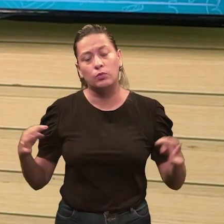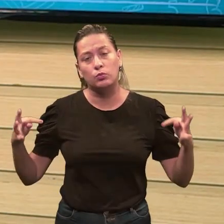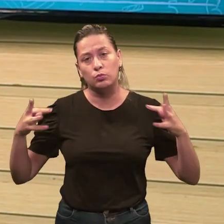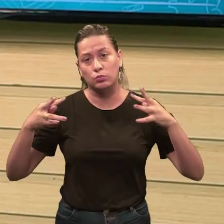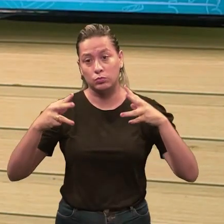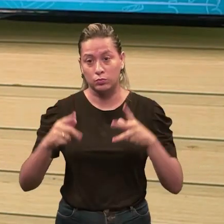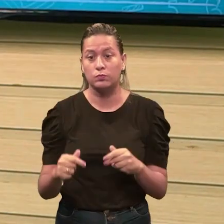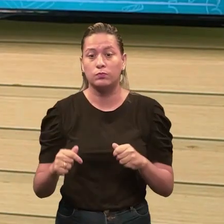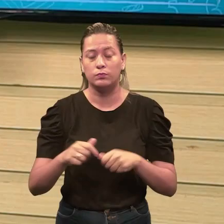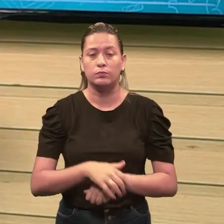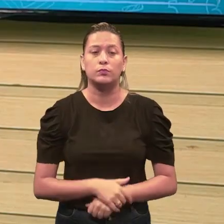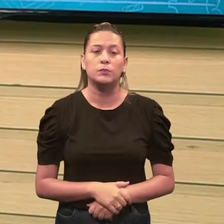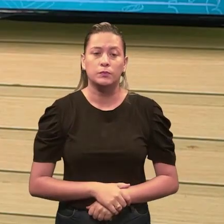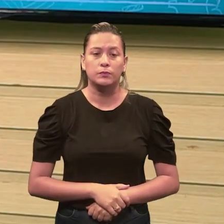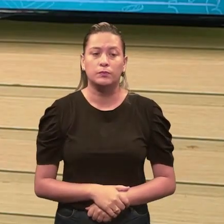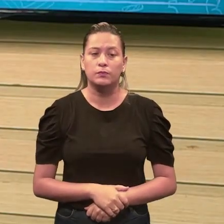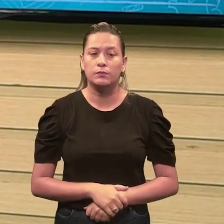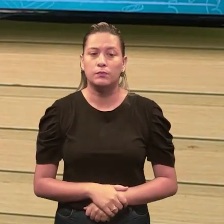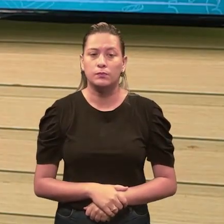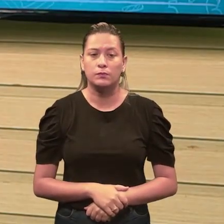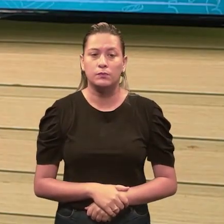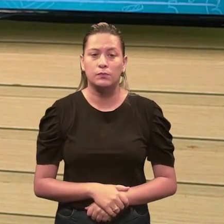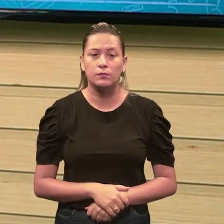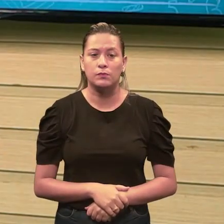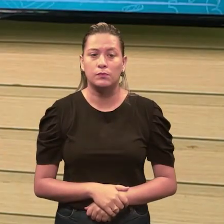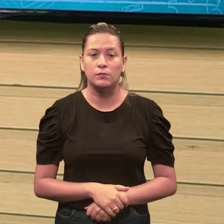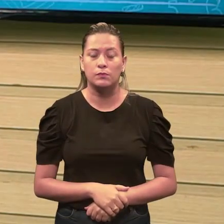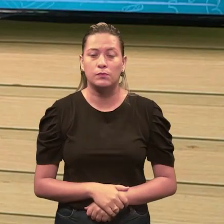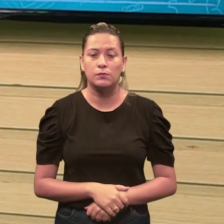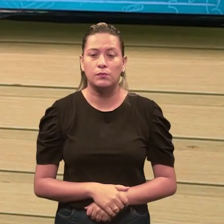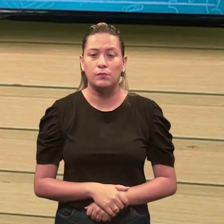conectado. E assim são todos os demais